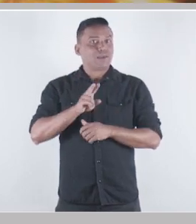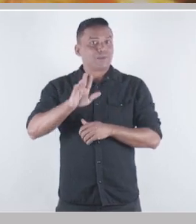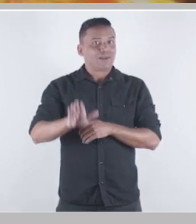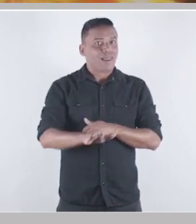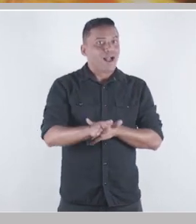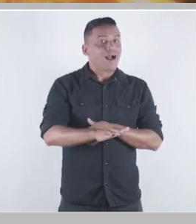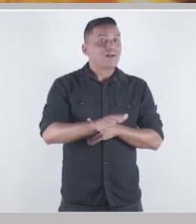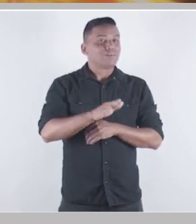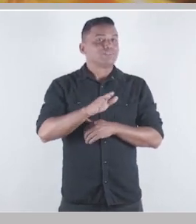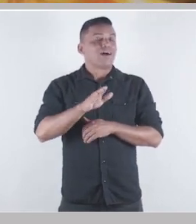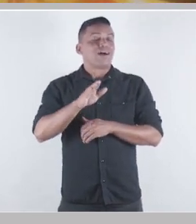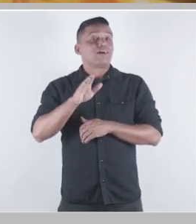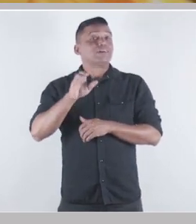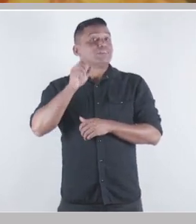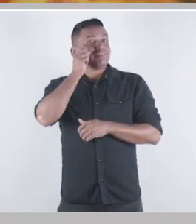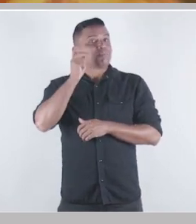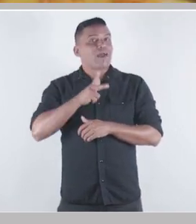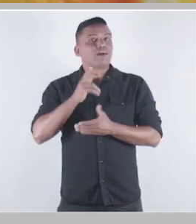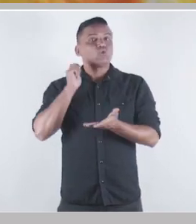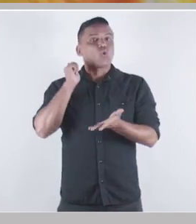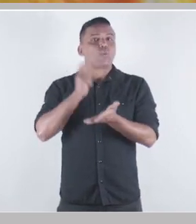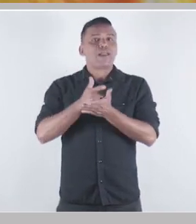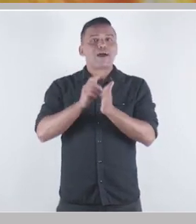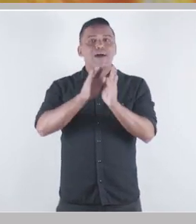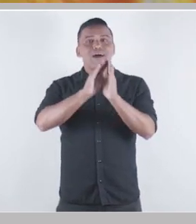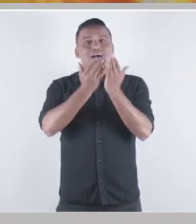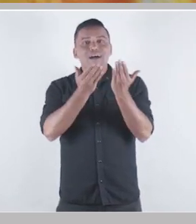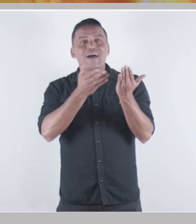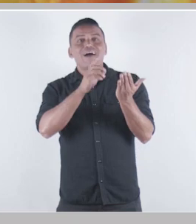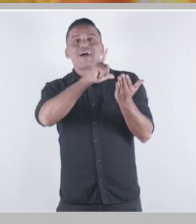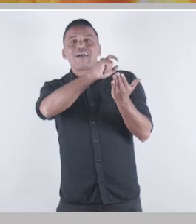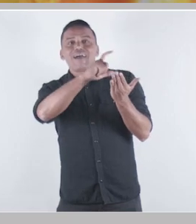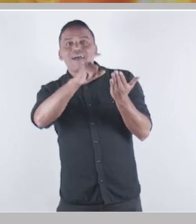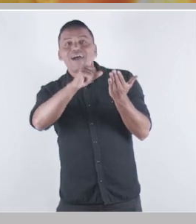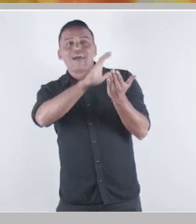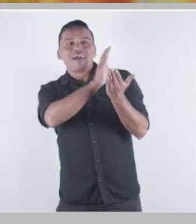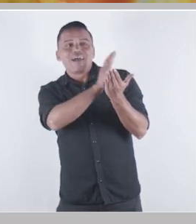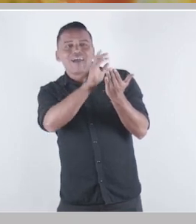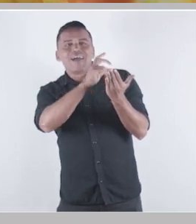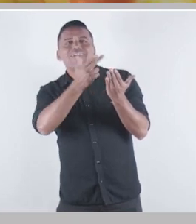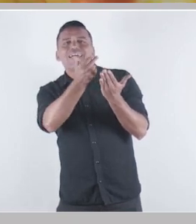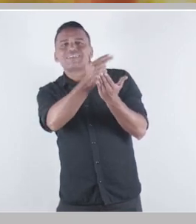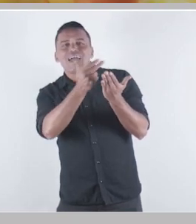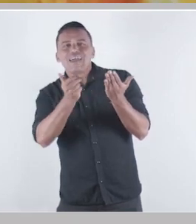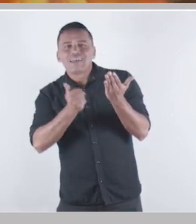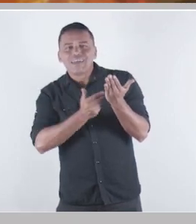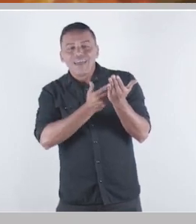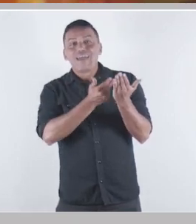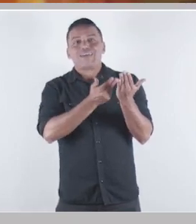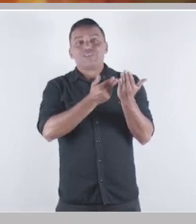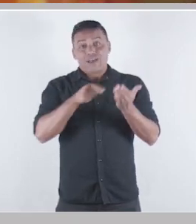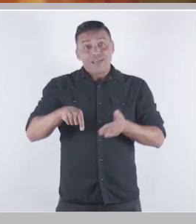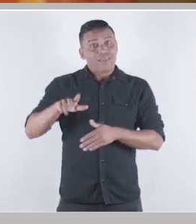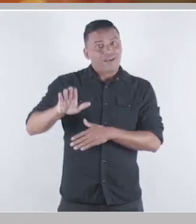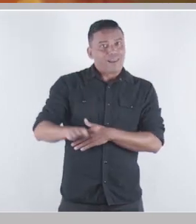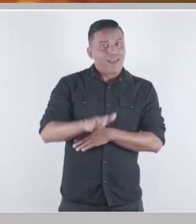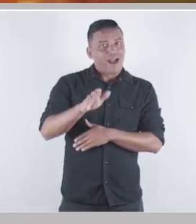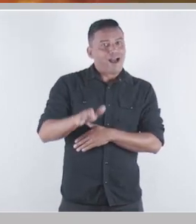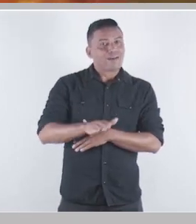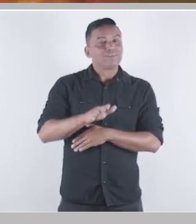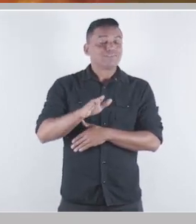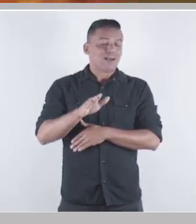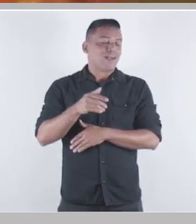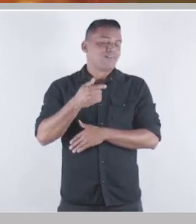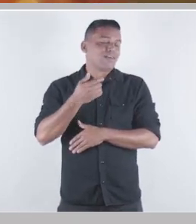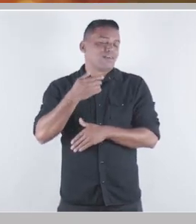pedia à avó para comprar uma revistinha na banca assim. Então é aquela criança que tinha